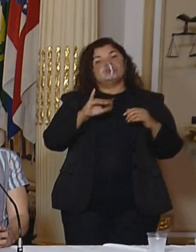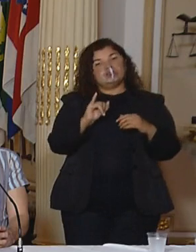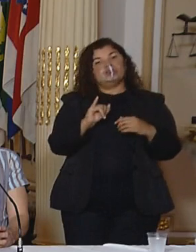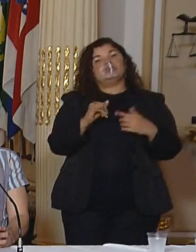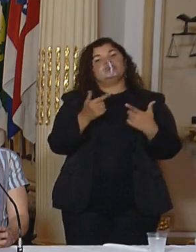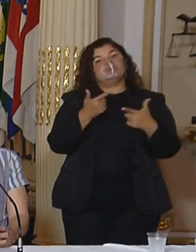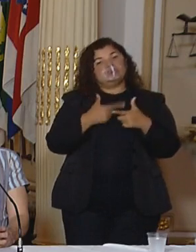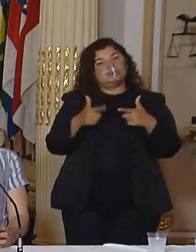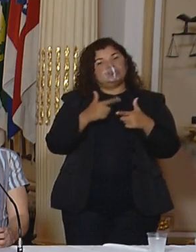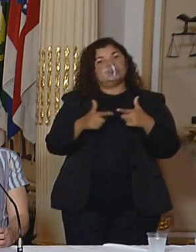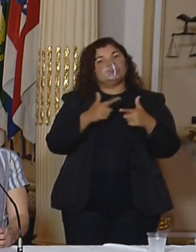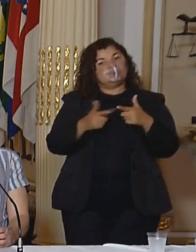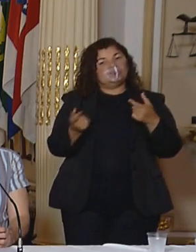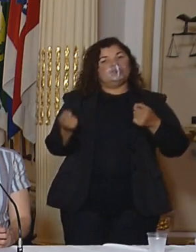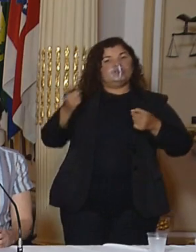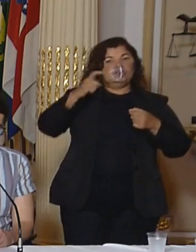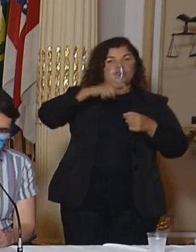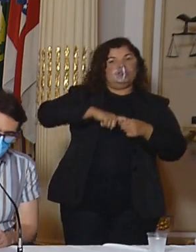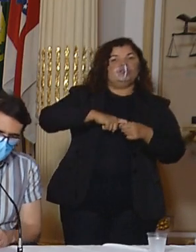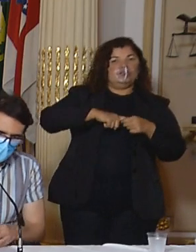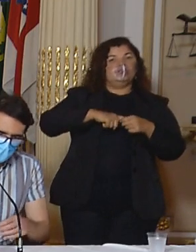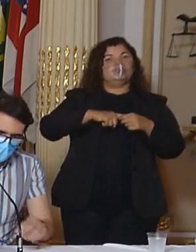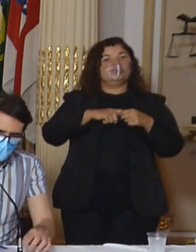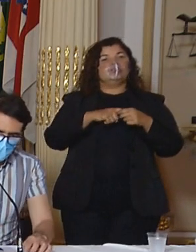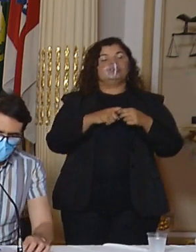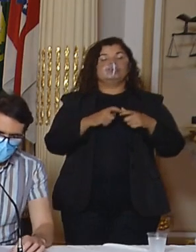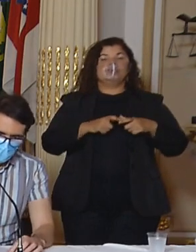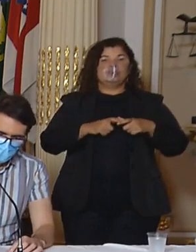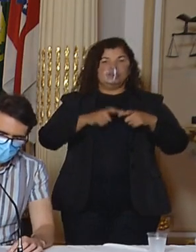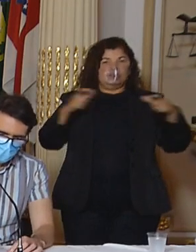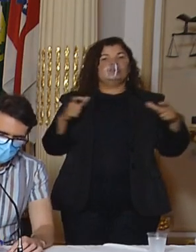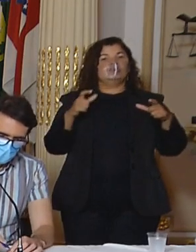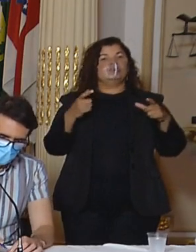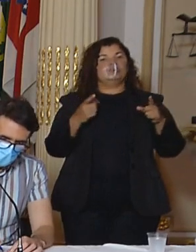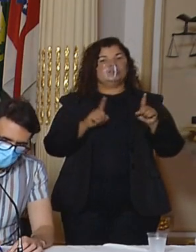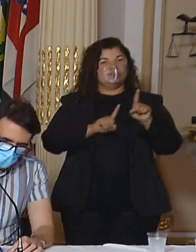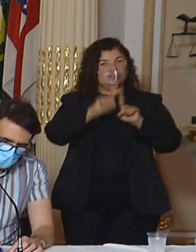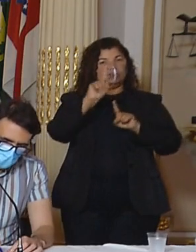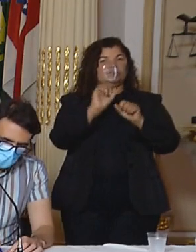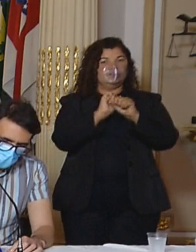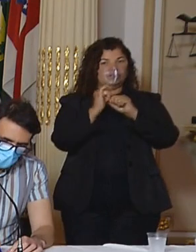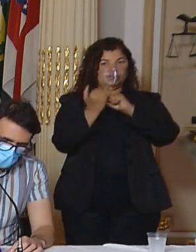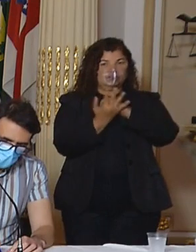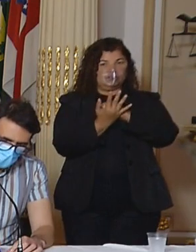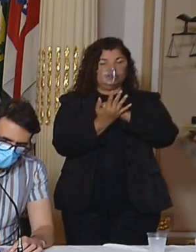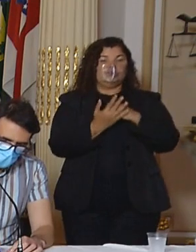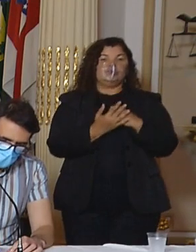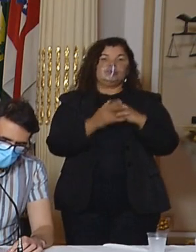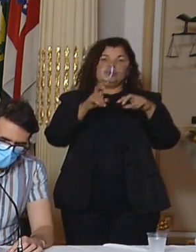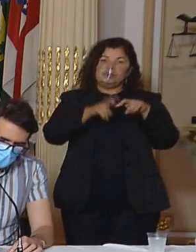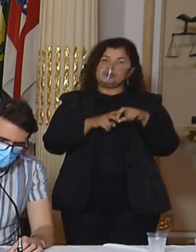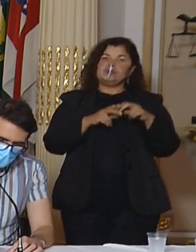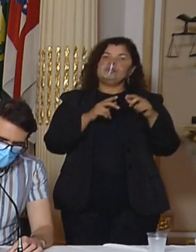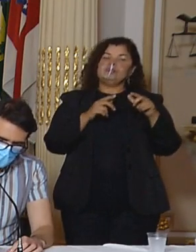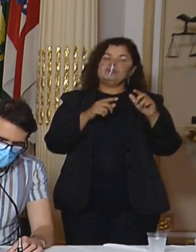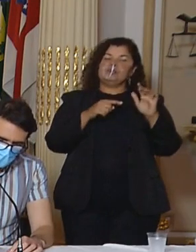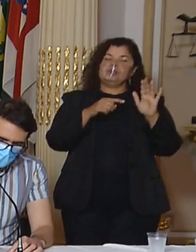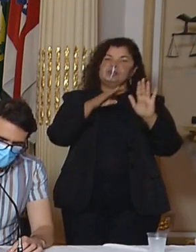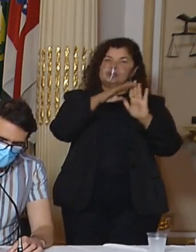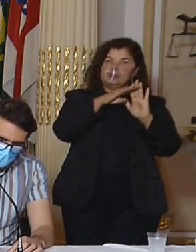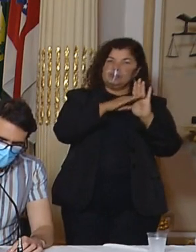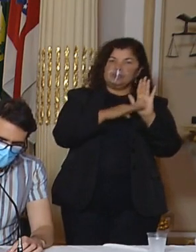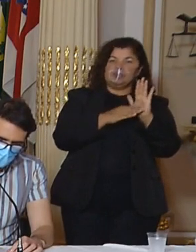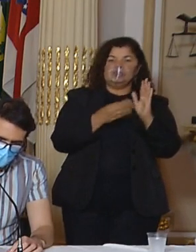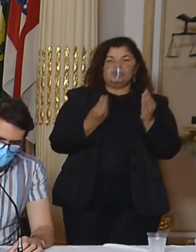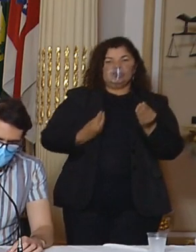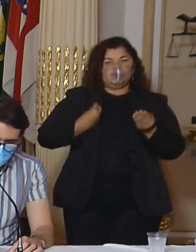temos aí um risco importante de retomada do número de casos. Então, esse trabalho do plano de